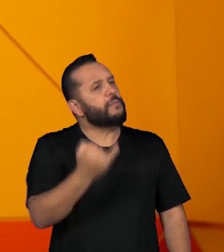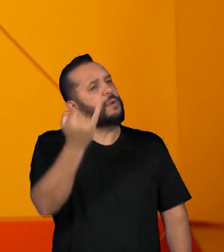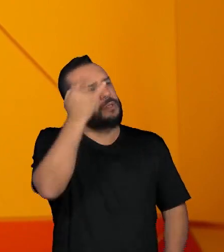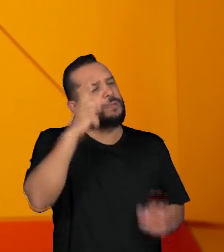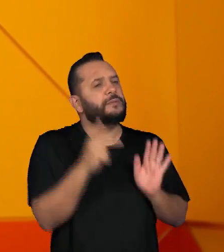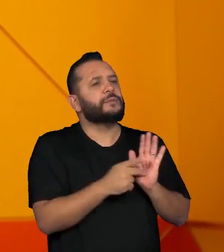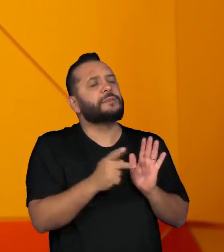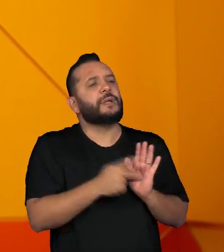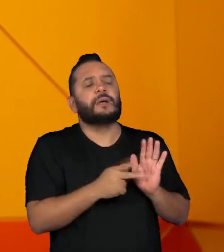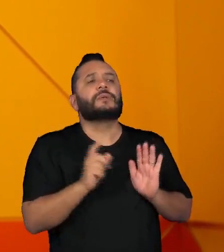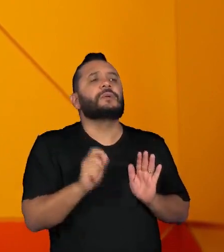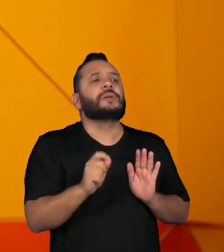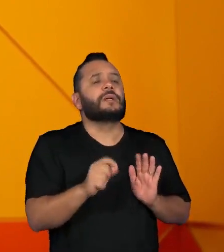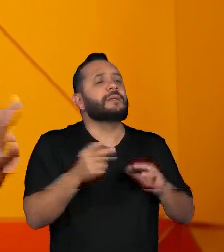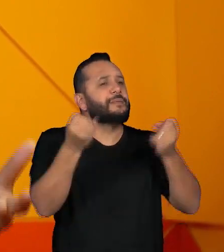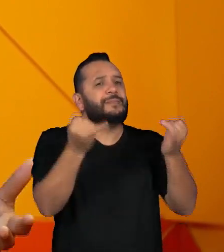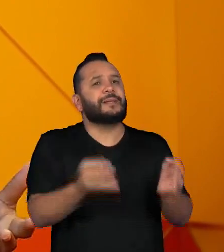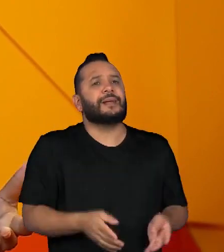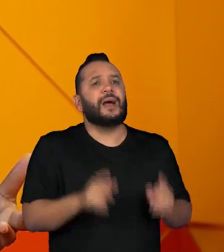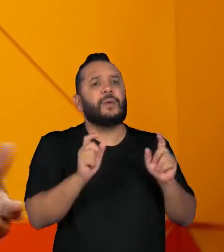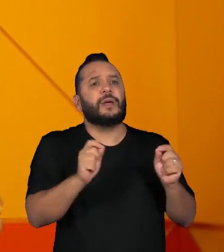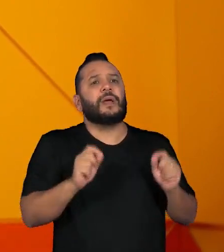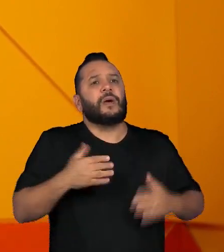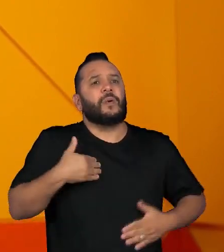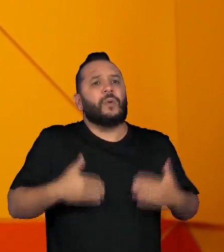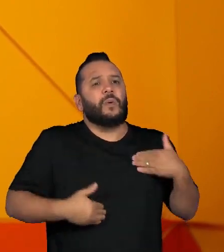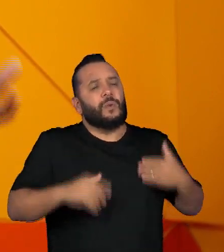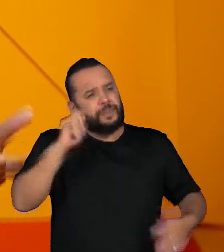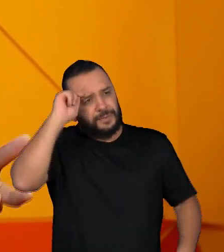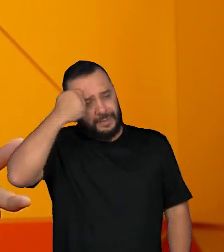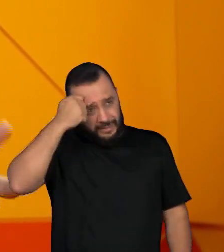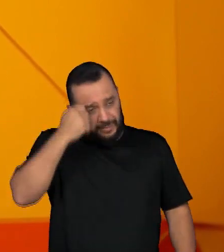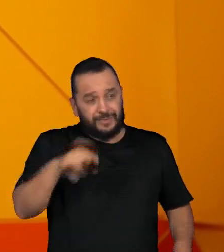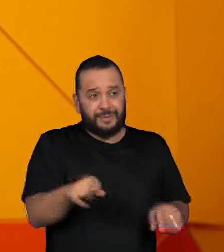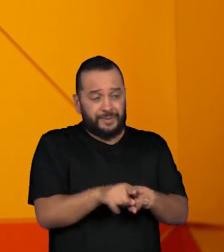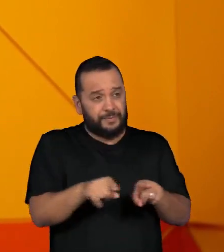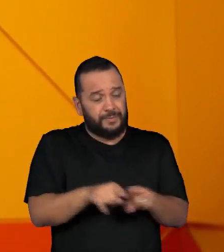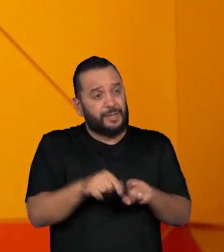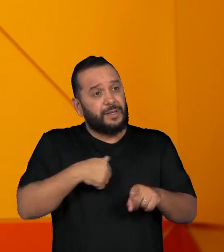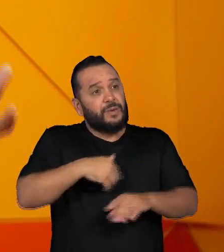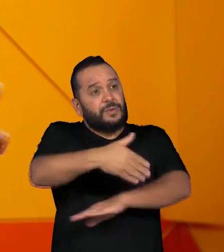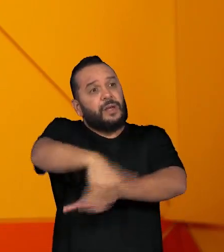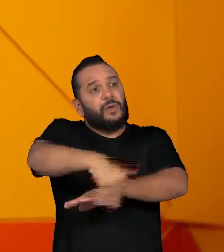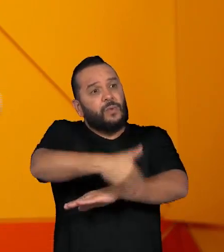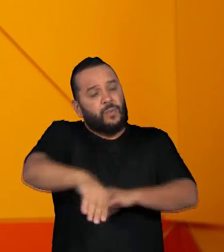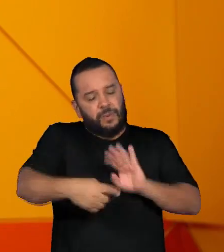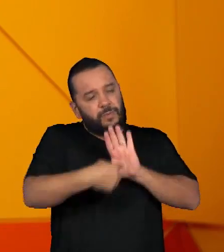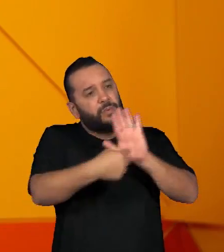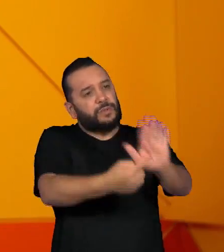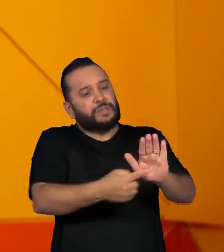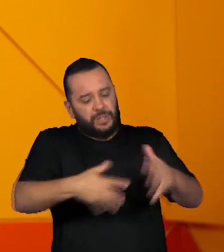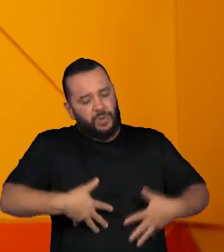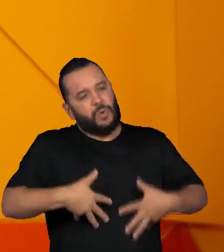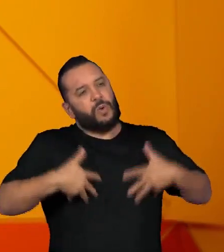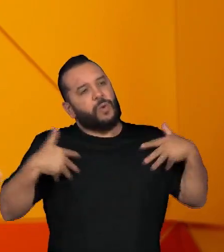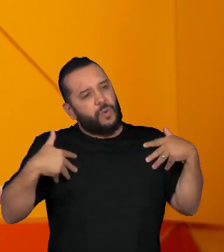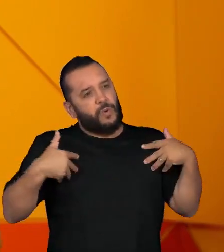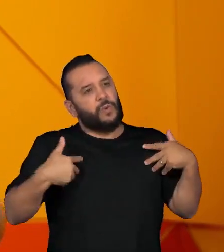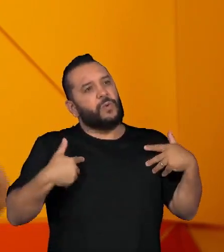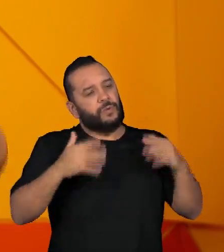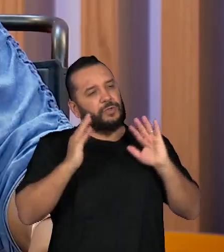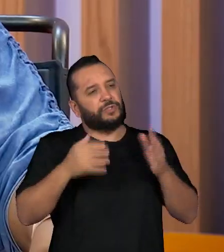grande, que é da gente falar do que é um corpo negro, sair andando na rua vestindo, exibindo um orgulho de